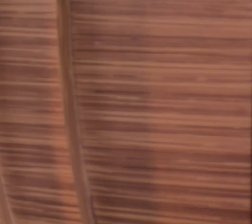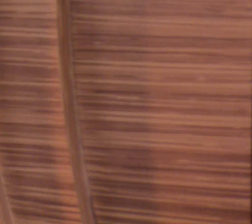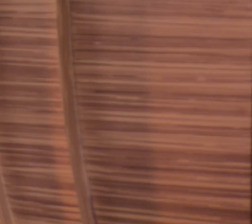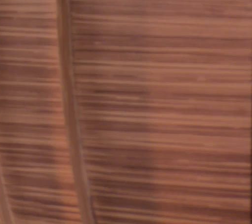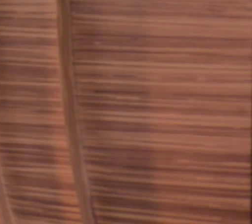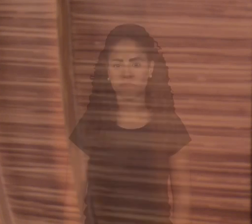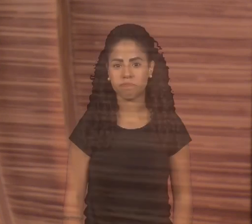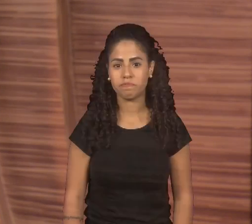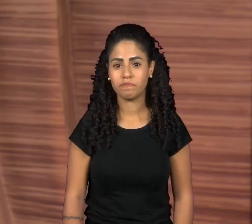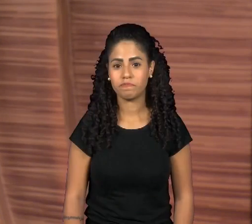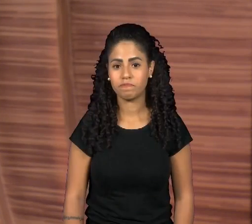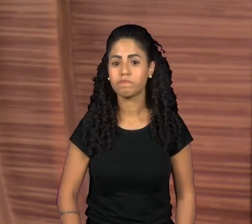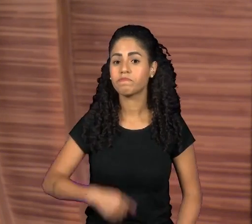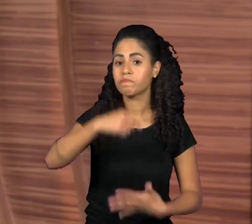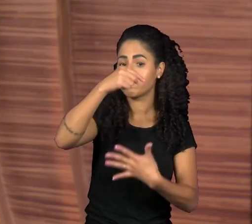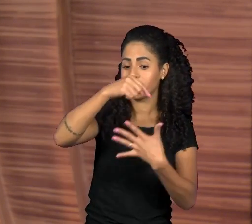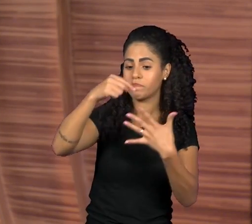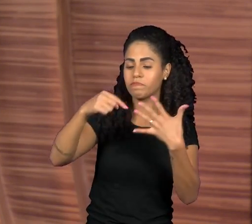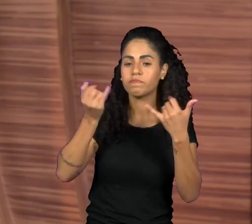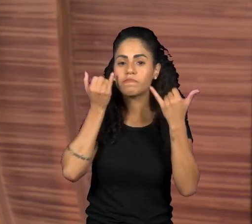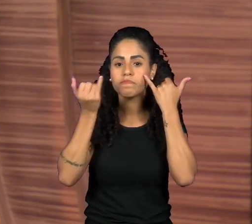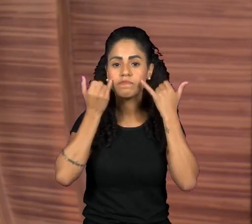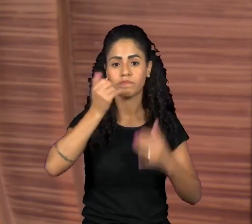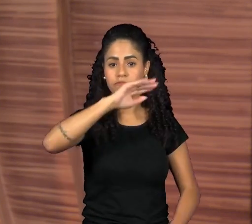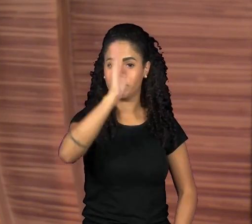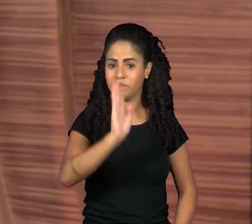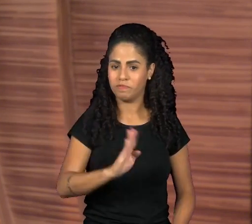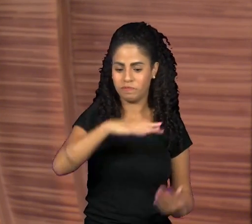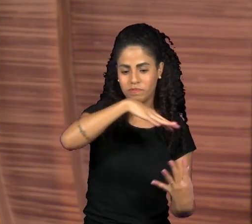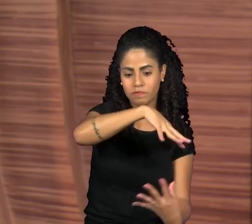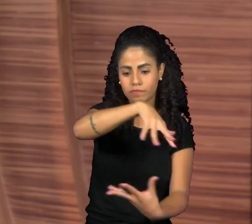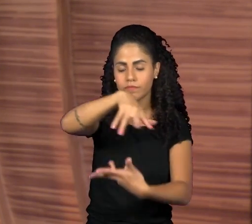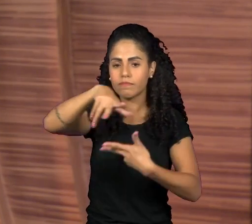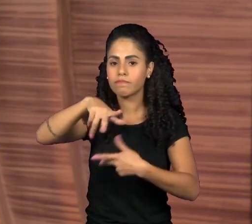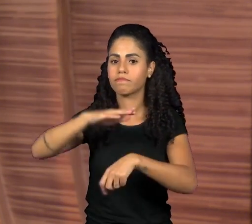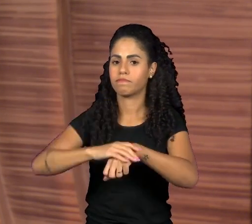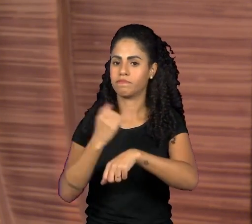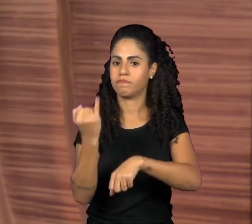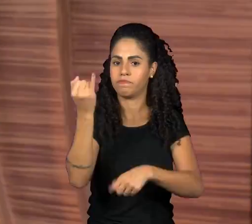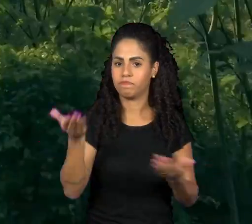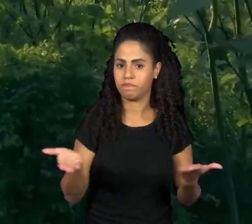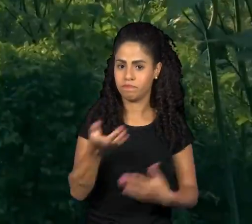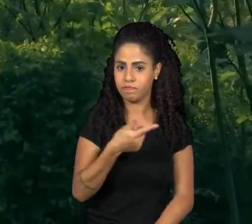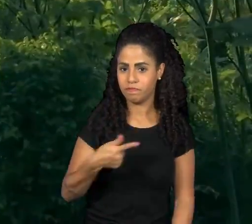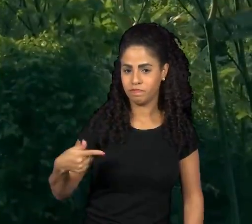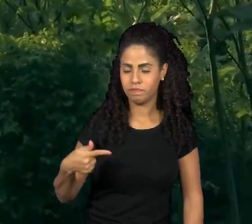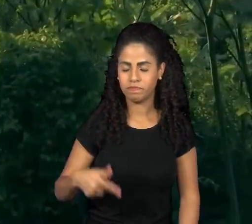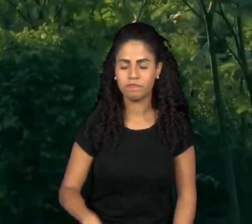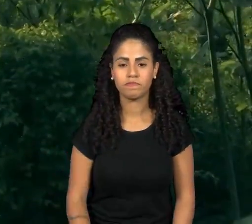Vamos às notícias socioambientais do Brasil e do mundo que tiveram destaque.